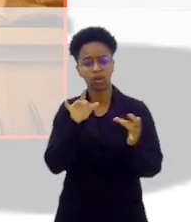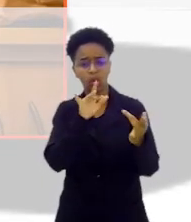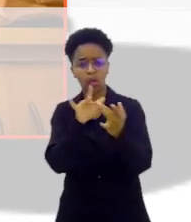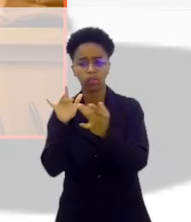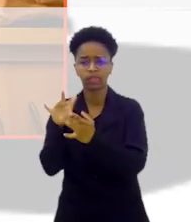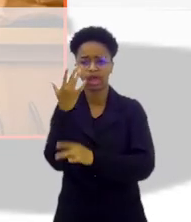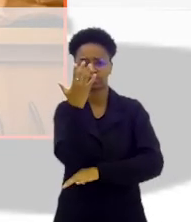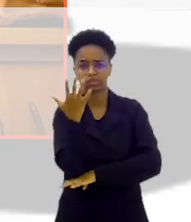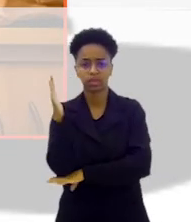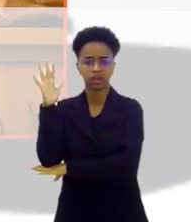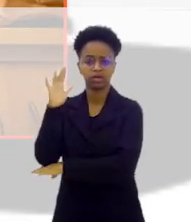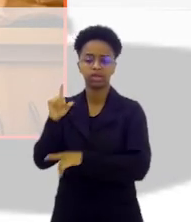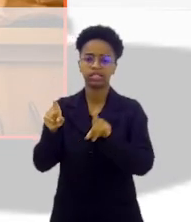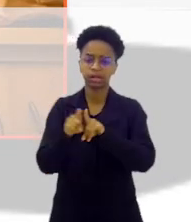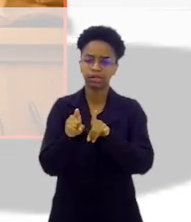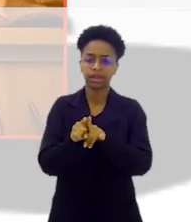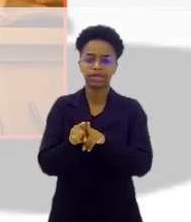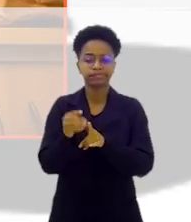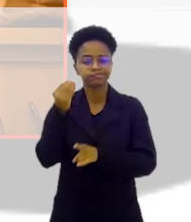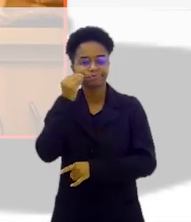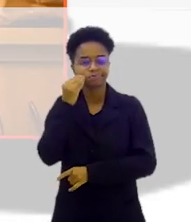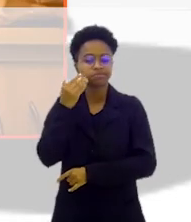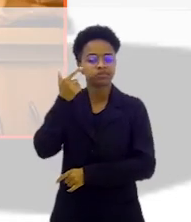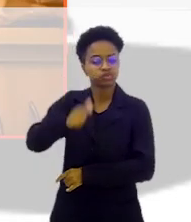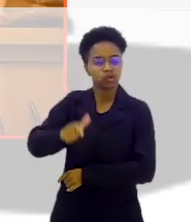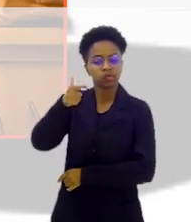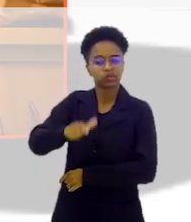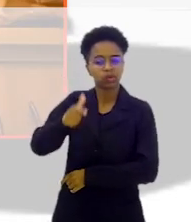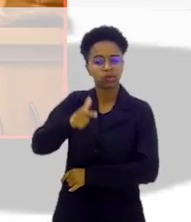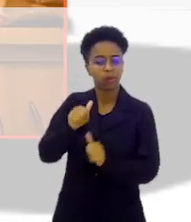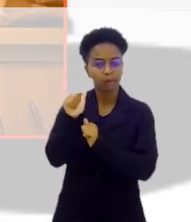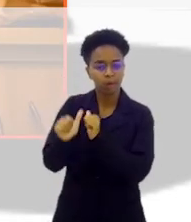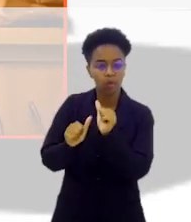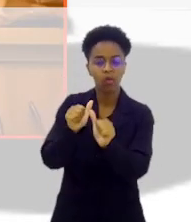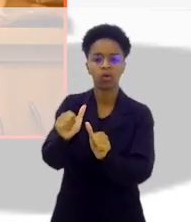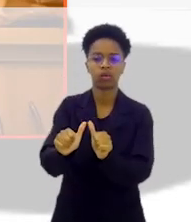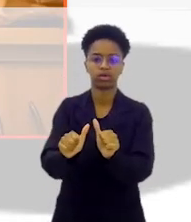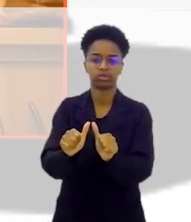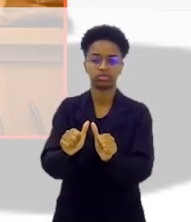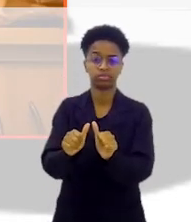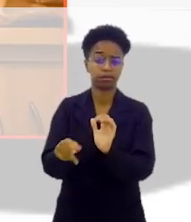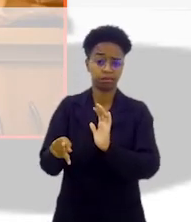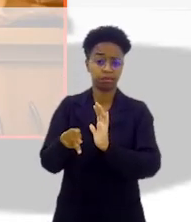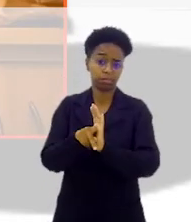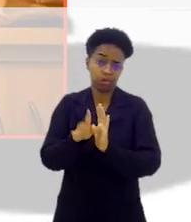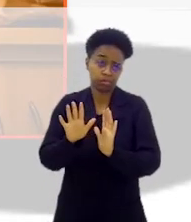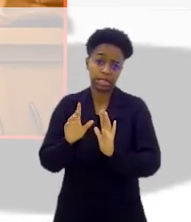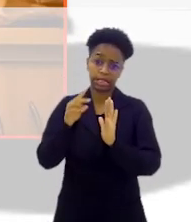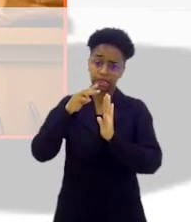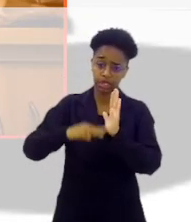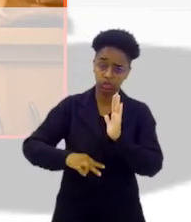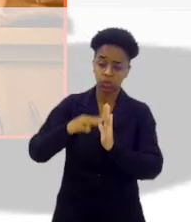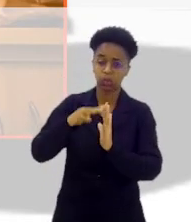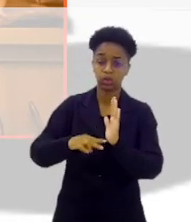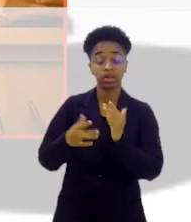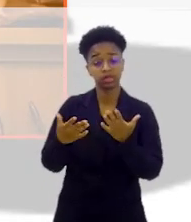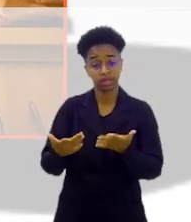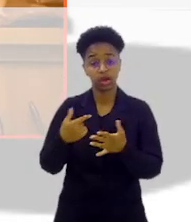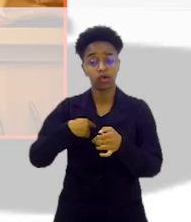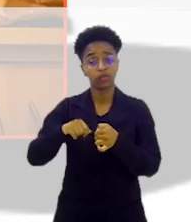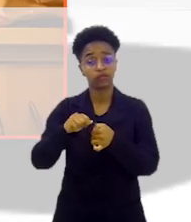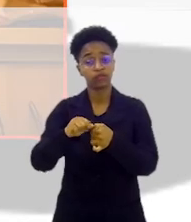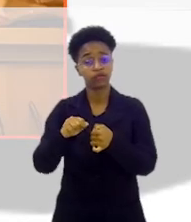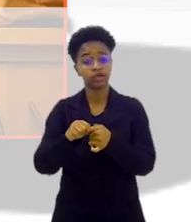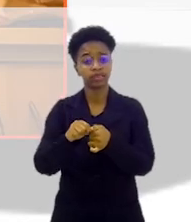esse contato com a natureza, essa busca continuada de renovação da própria leitura. Isso, eu